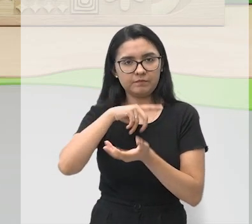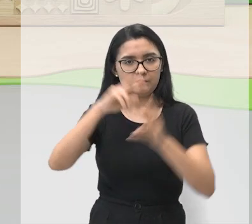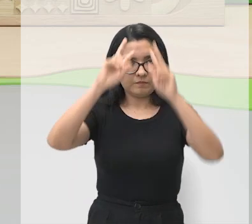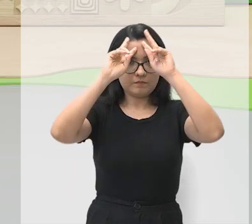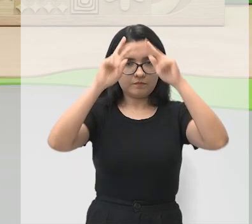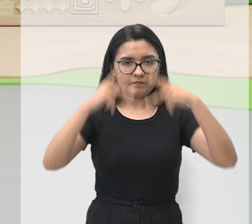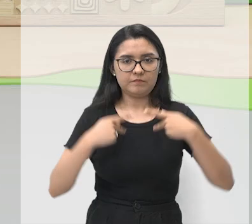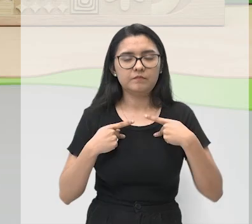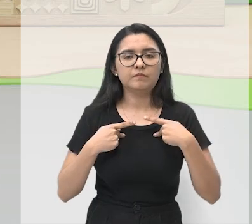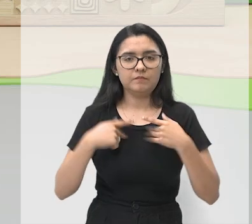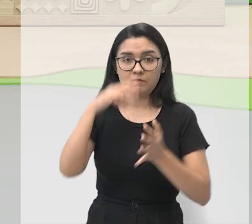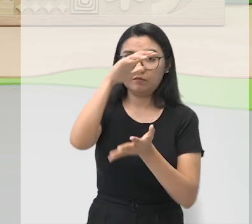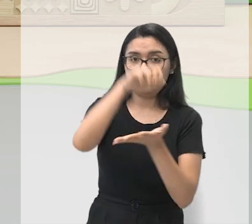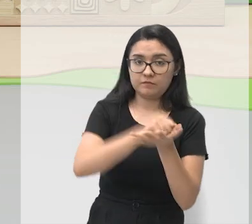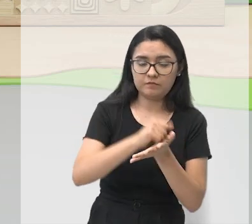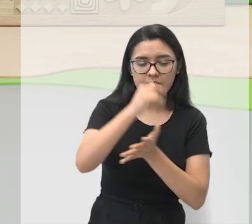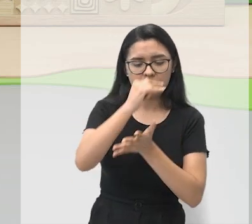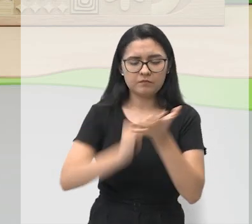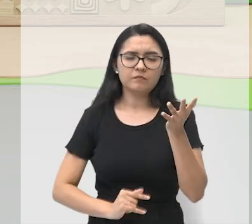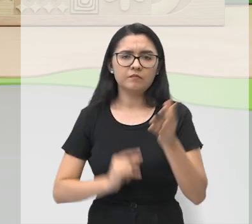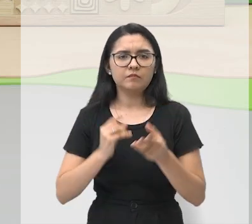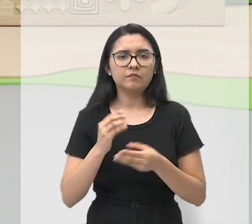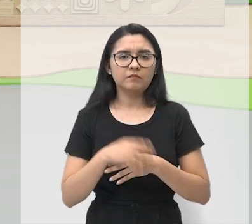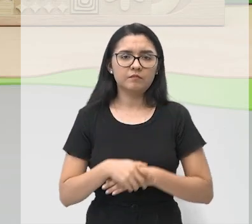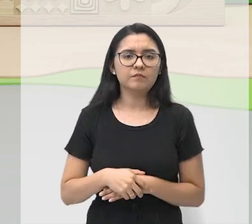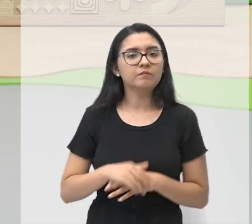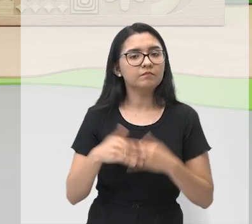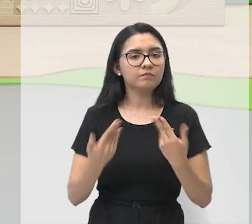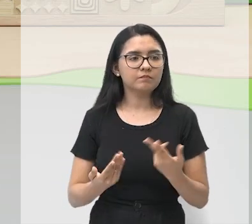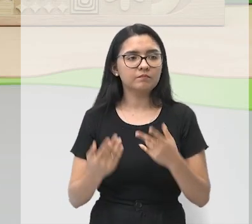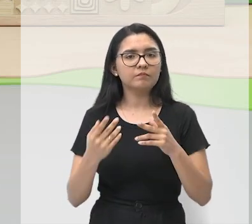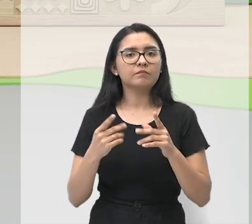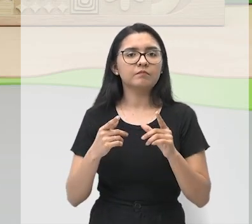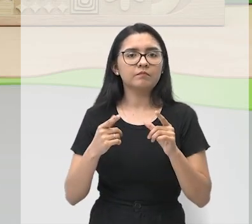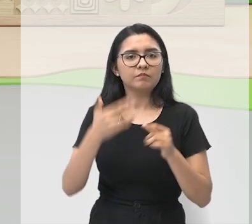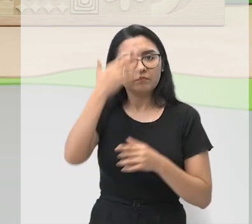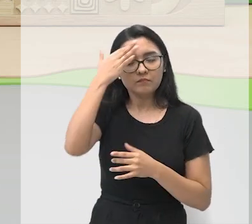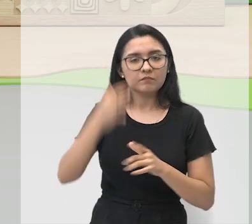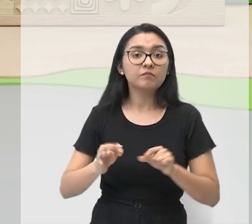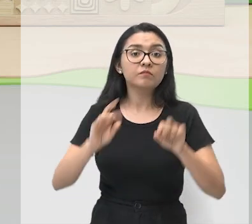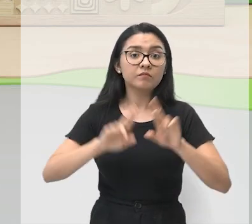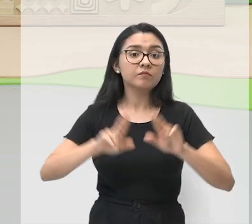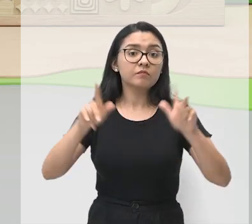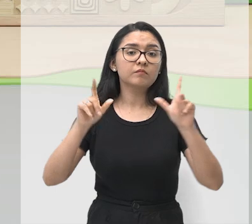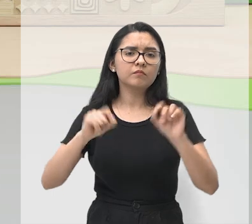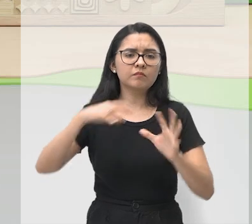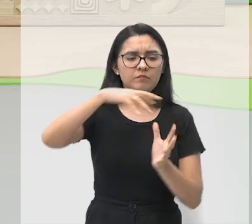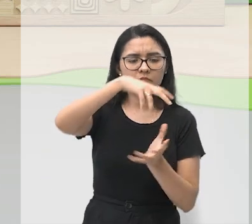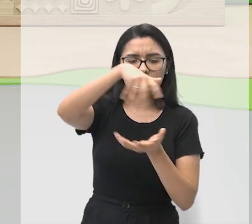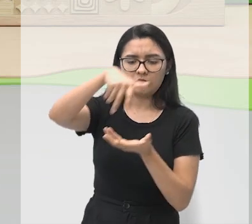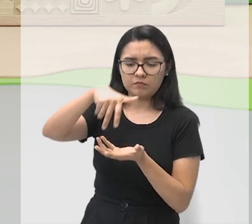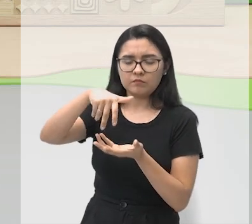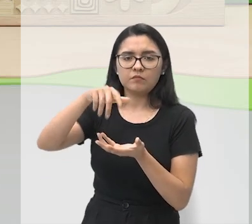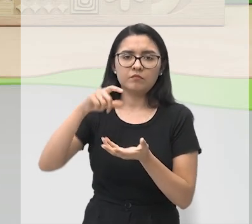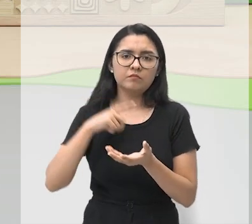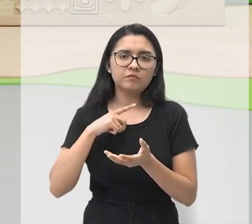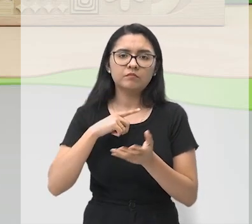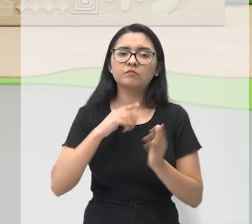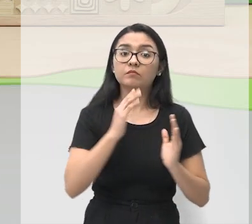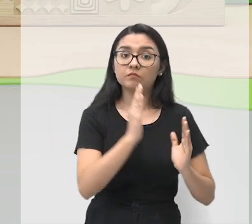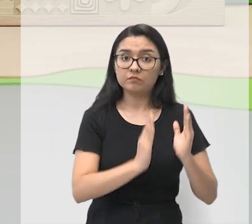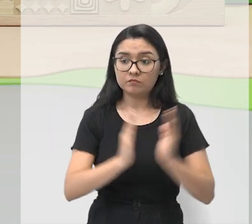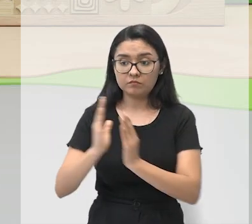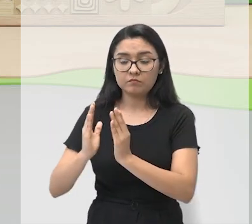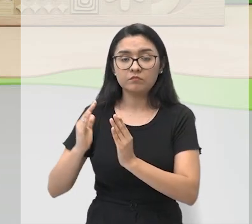articulou e documentou concepções distintas sobre esse formato da Terra em diferentes épocas